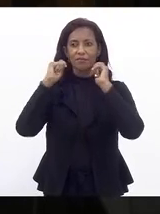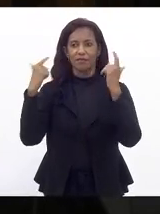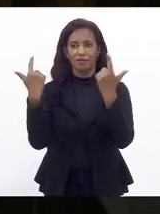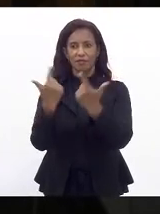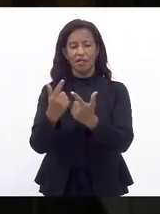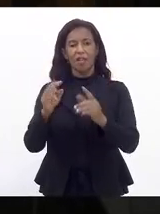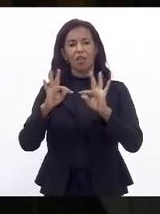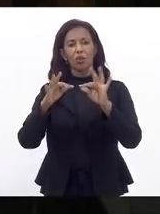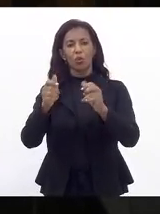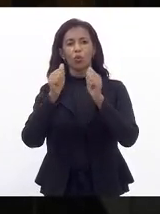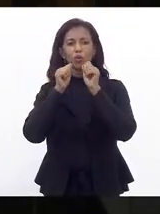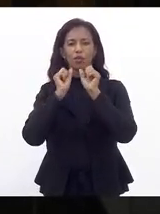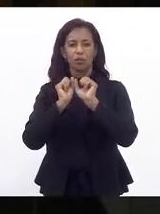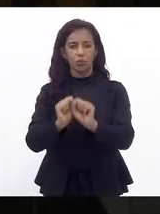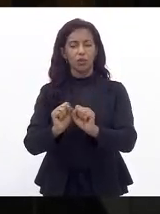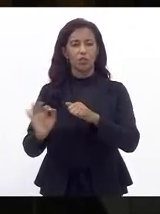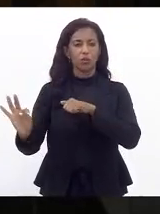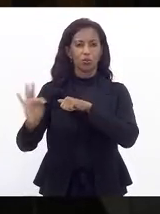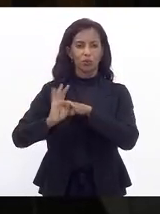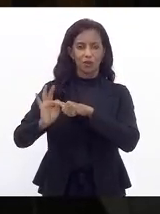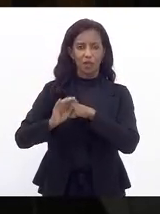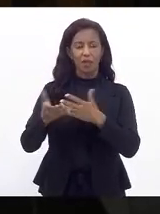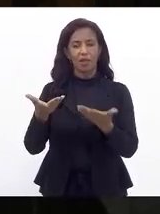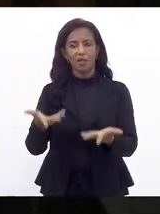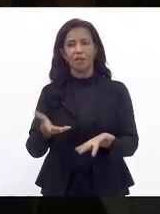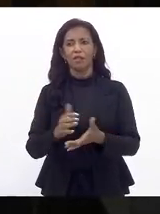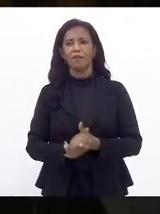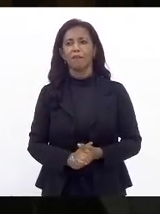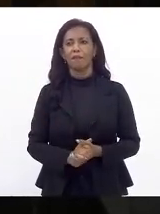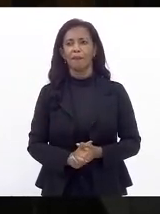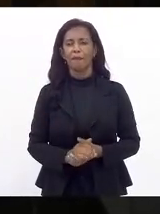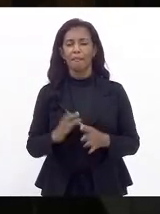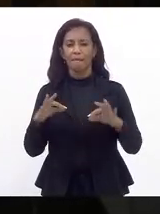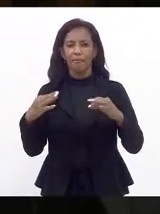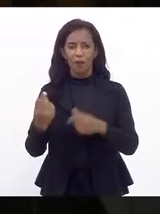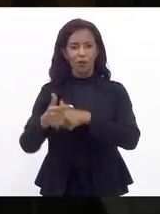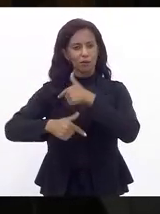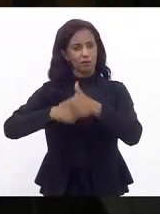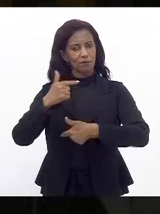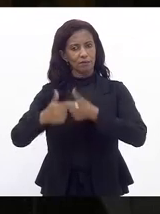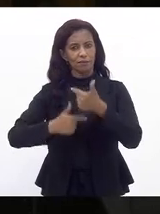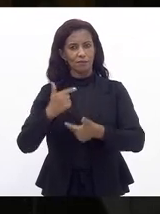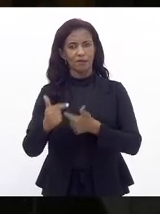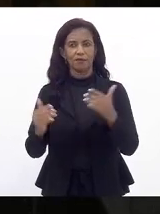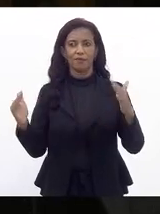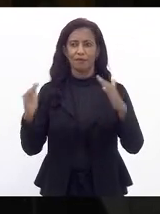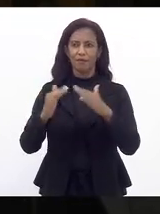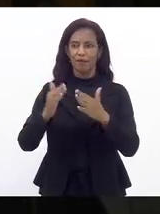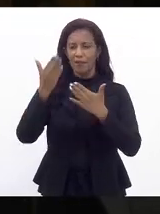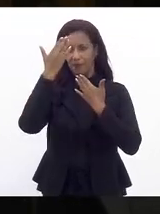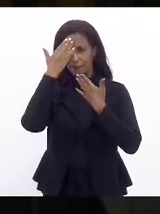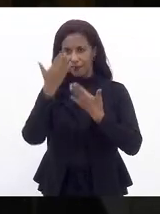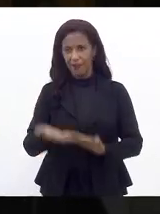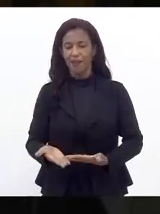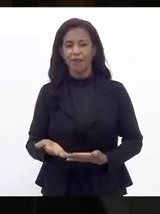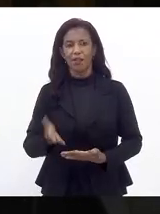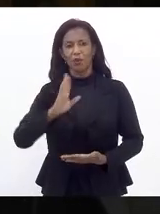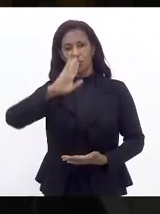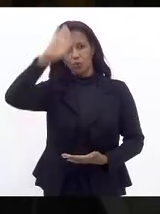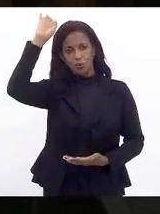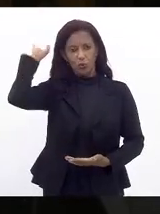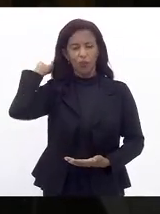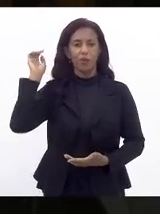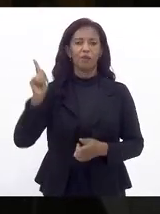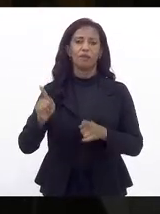toda a assessoria, todo o corpo técnico da TV Alerj, a todos os servidores da casa, a Brigada de Incêndio da